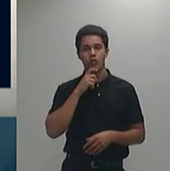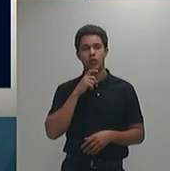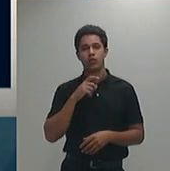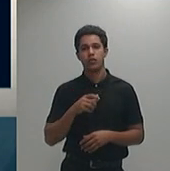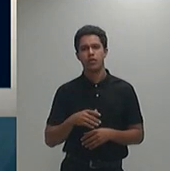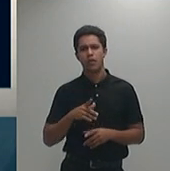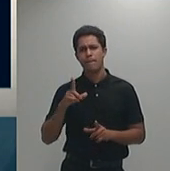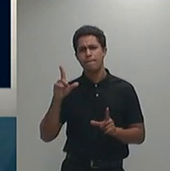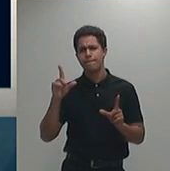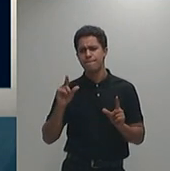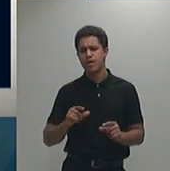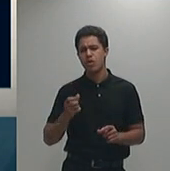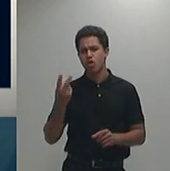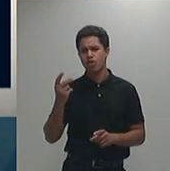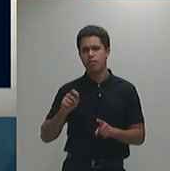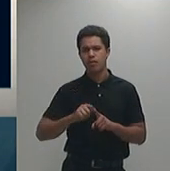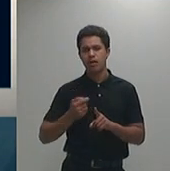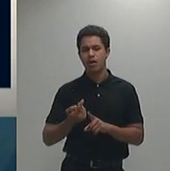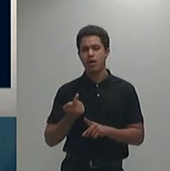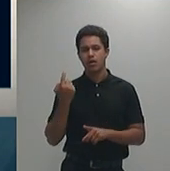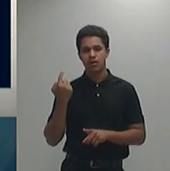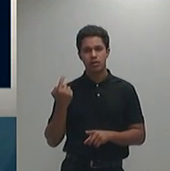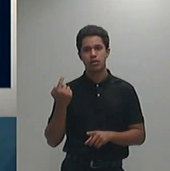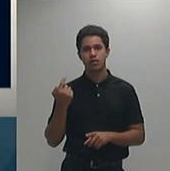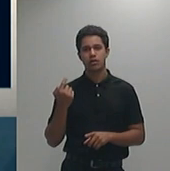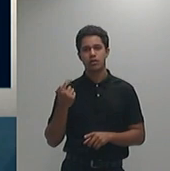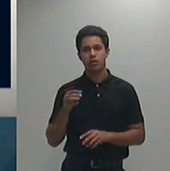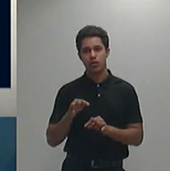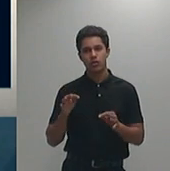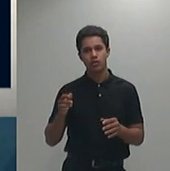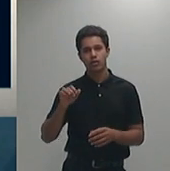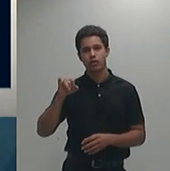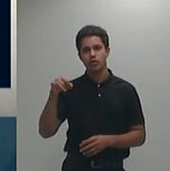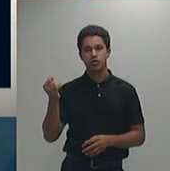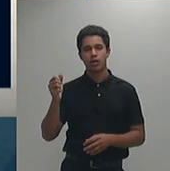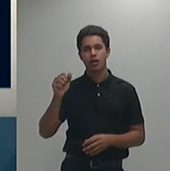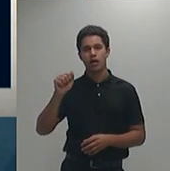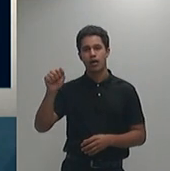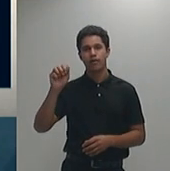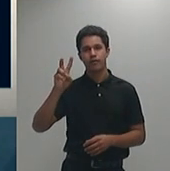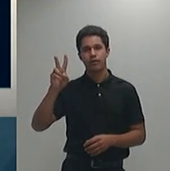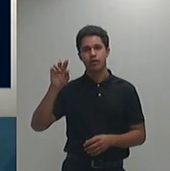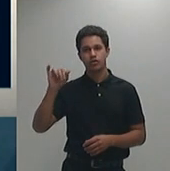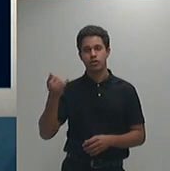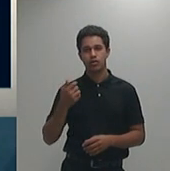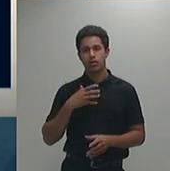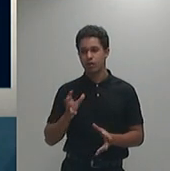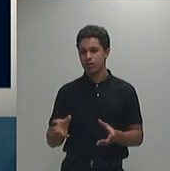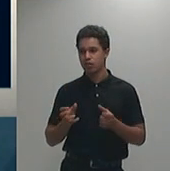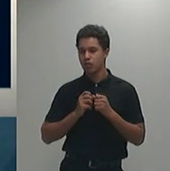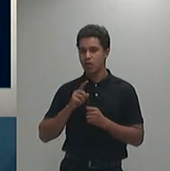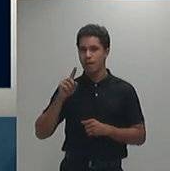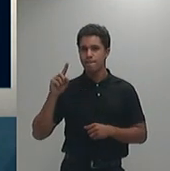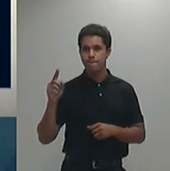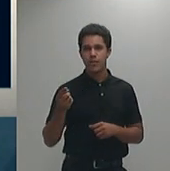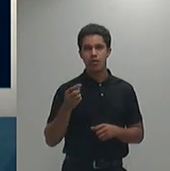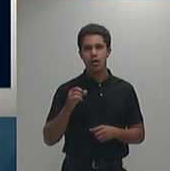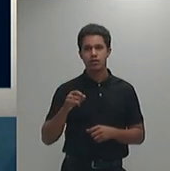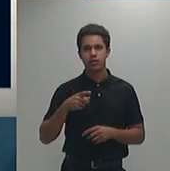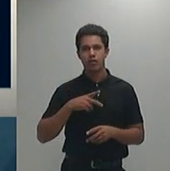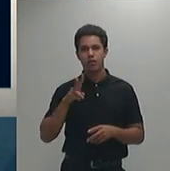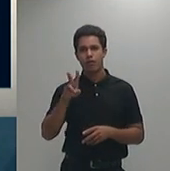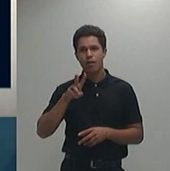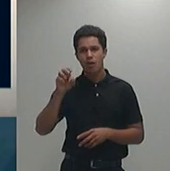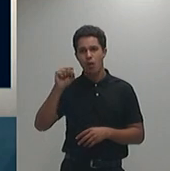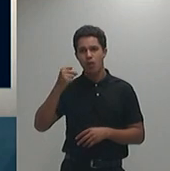o presidente o senhor J A VJ adquiriu um lote de mil ações no valor de r$ 8000 conferindo se